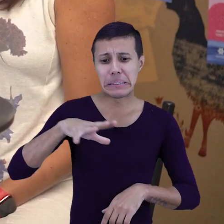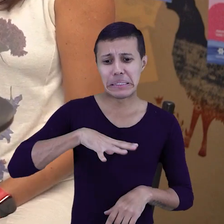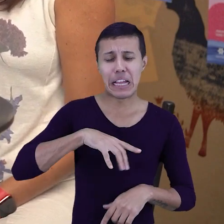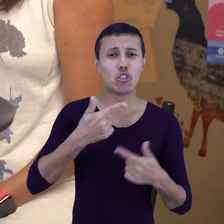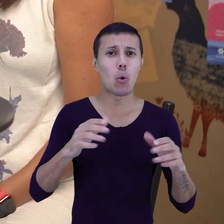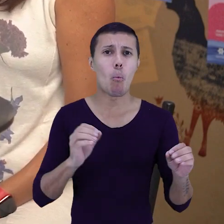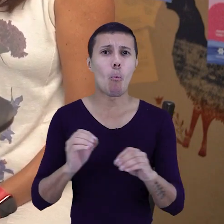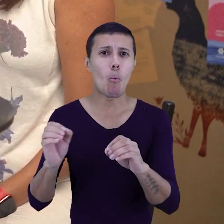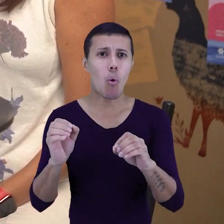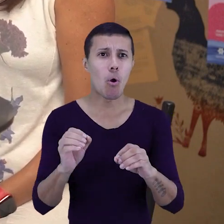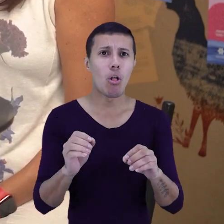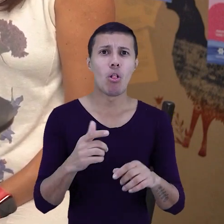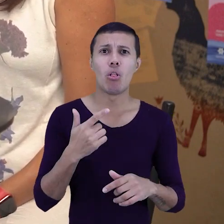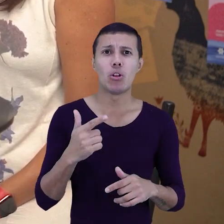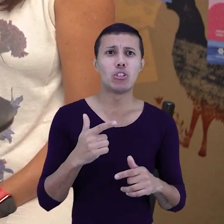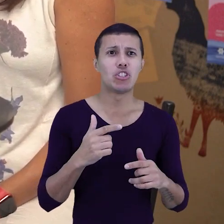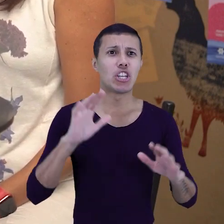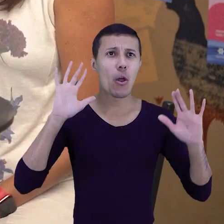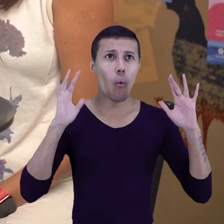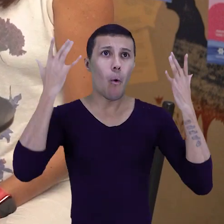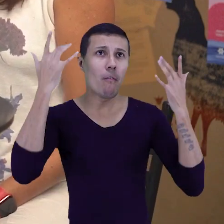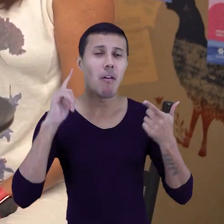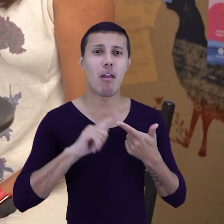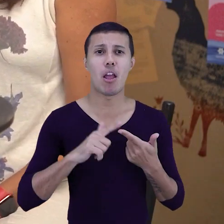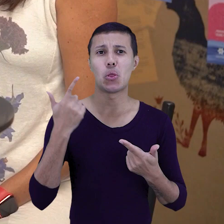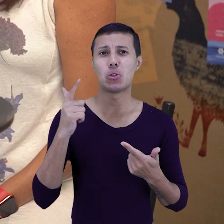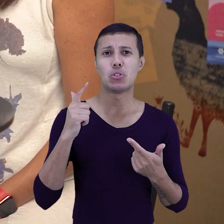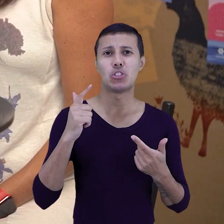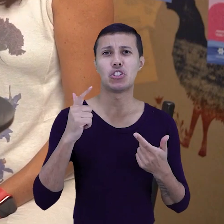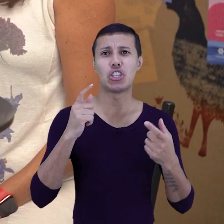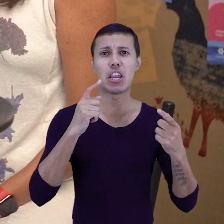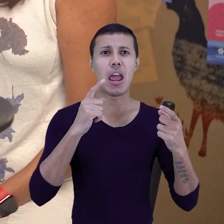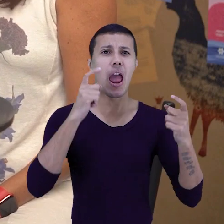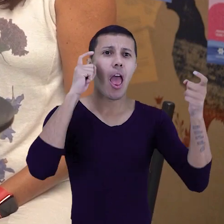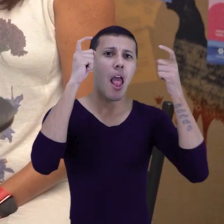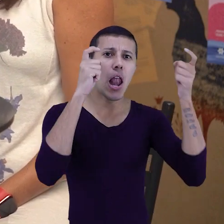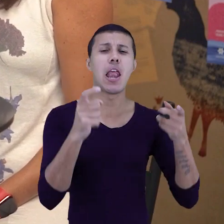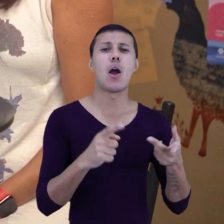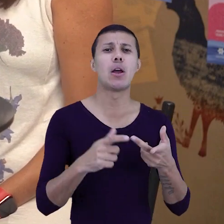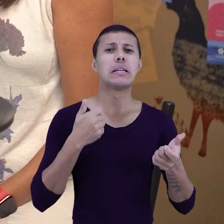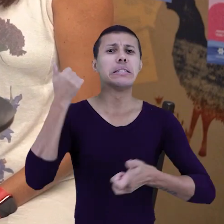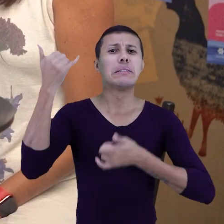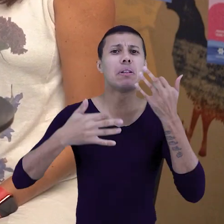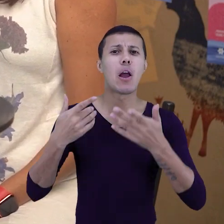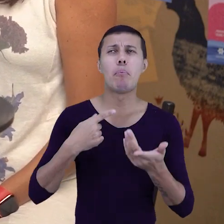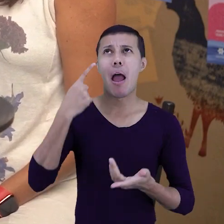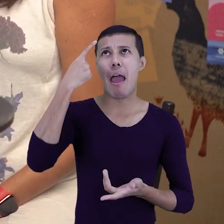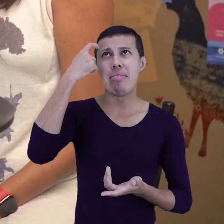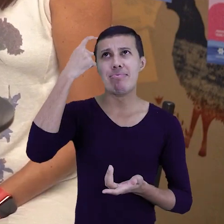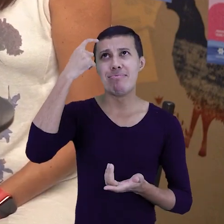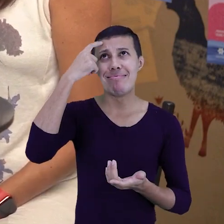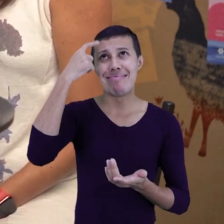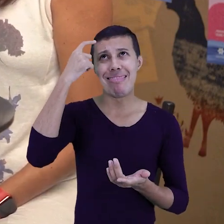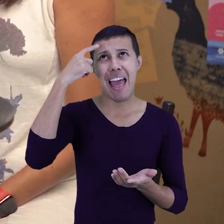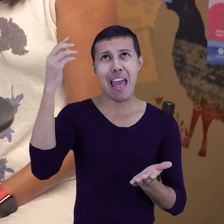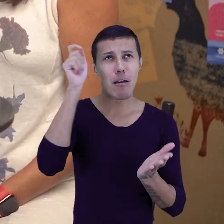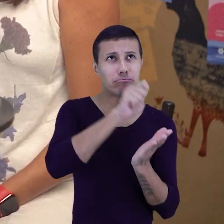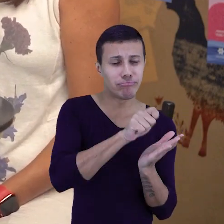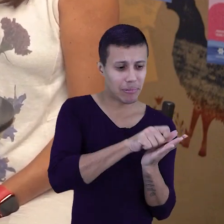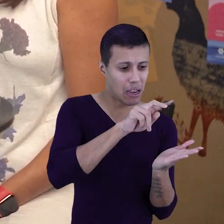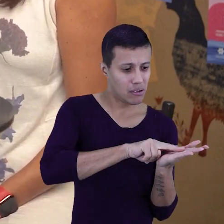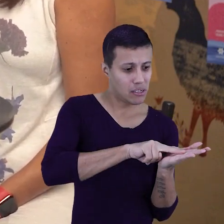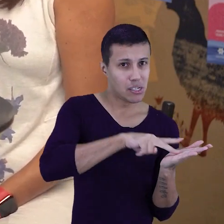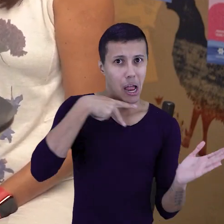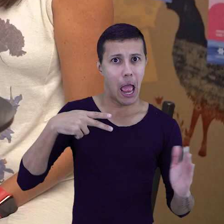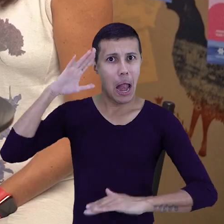tinha nada. Não tinha um meetup acontecendo. Não tinha um encontro para falar sobre como tirar uma ideia do papel